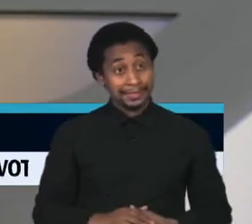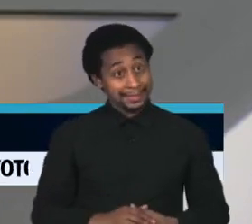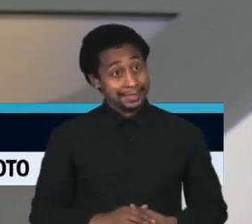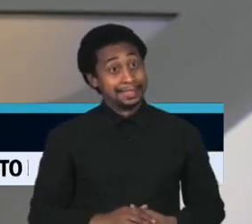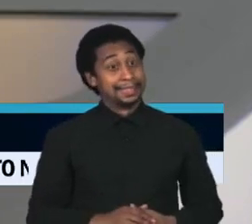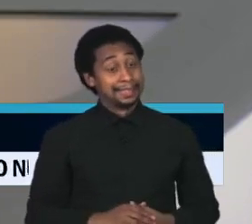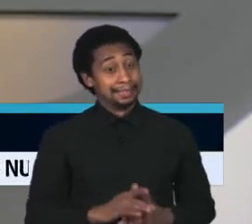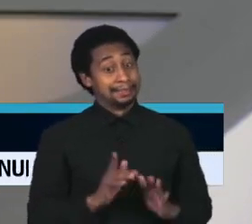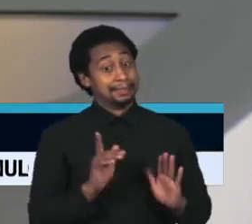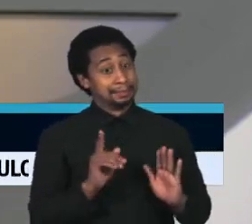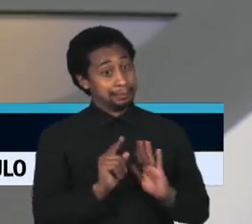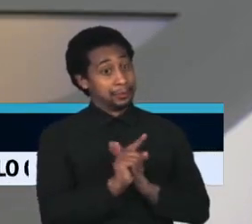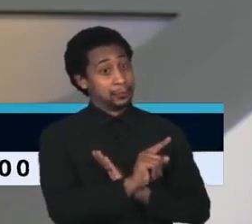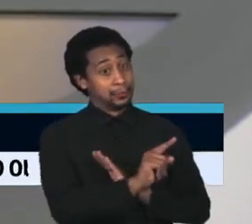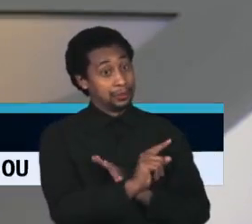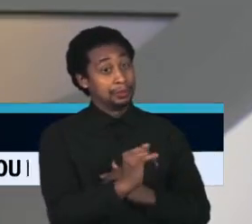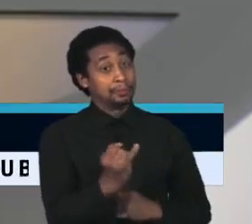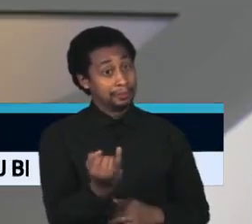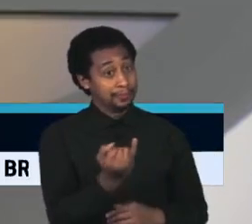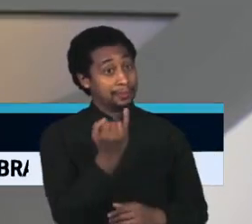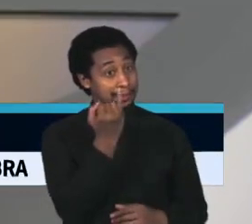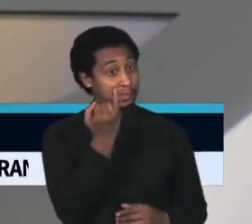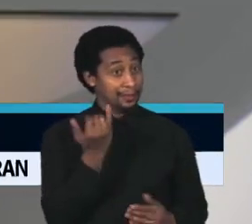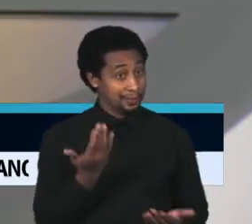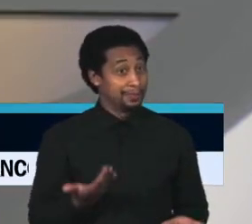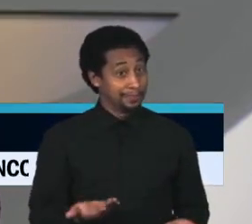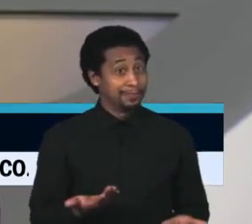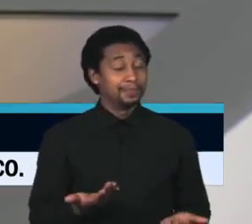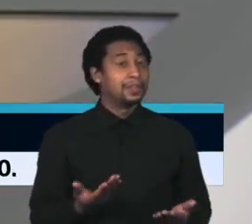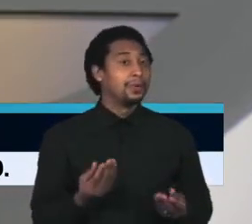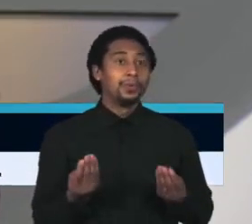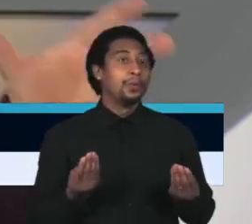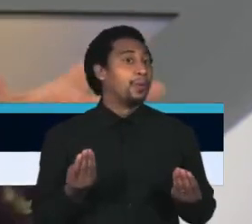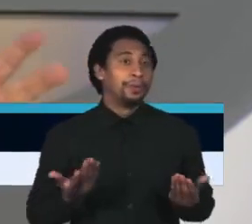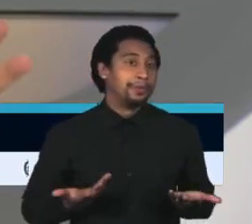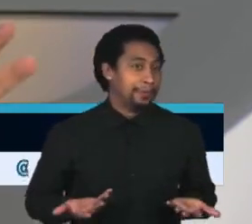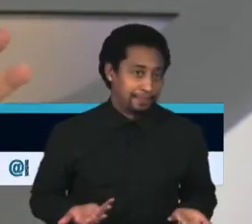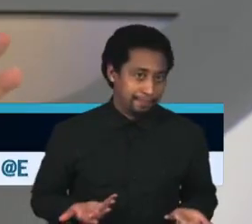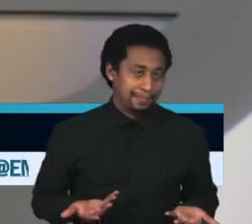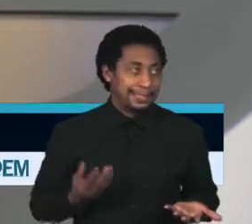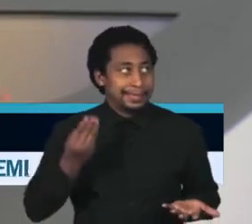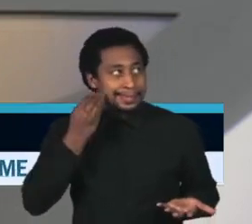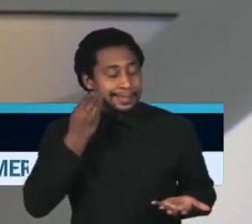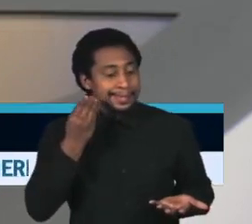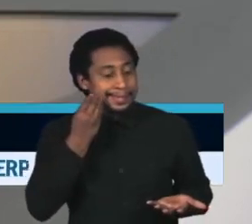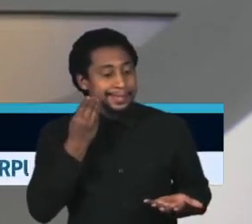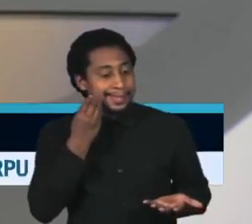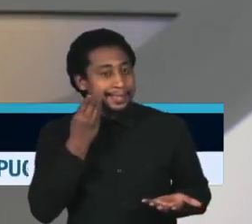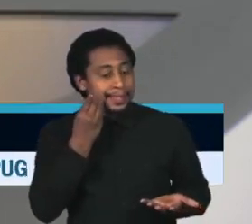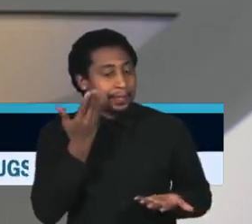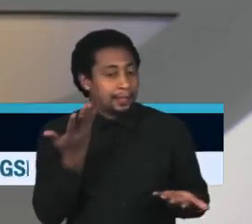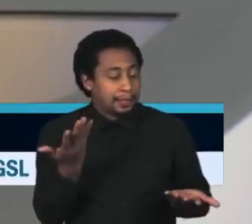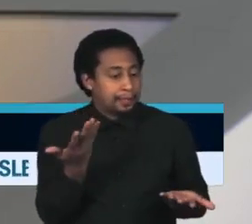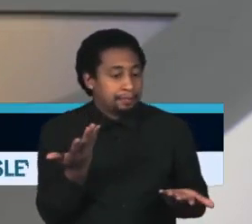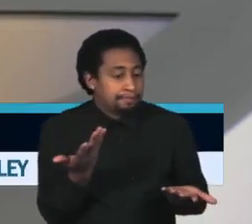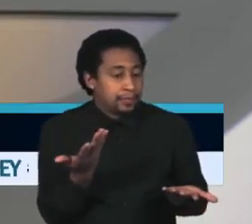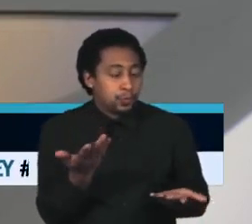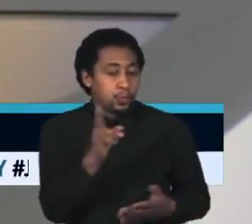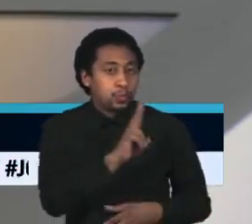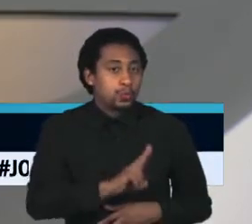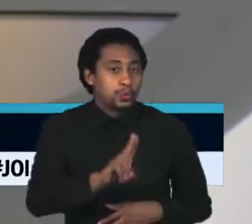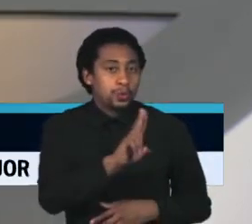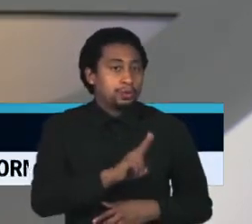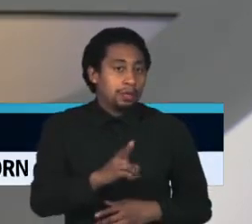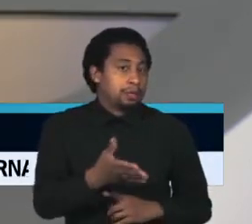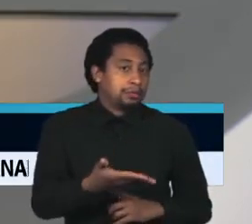é muito importante Karen que a resposta está em como que nós vamos usar as ferramentas eu